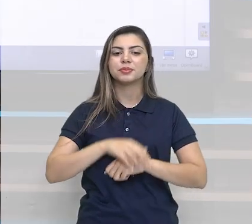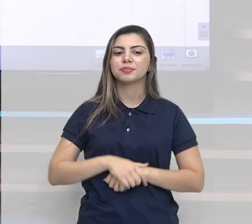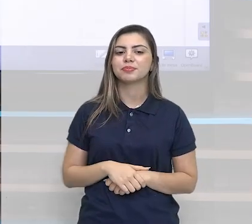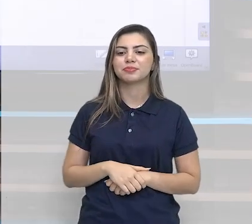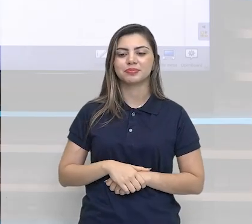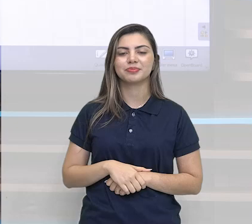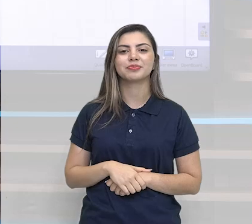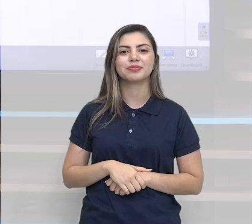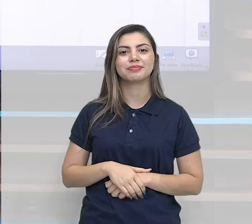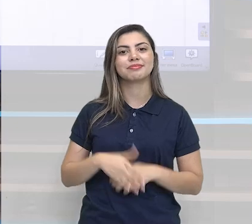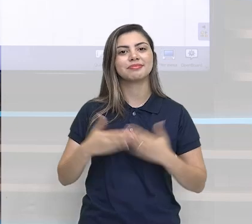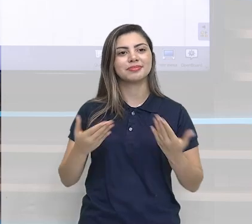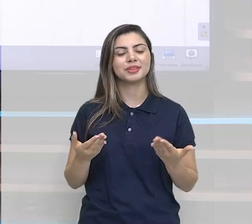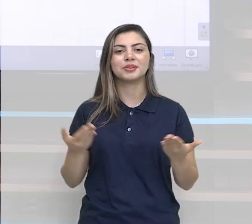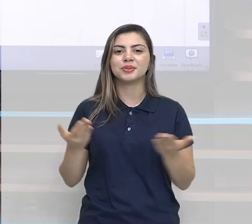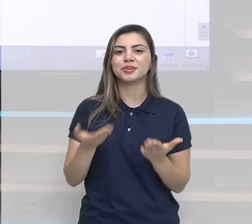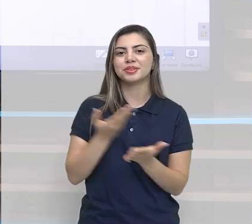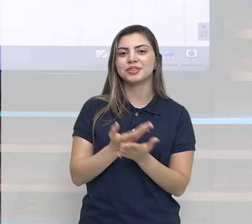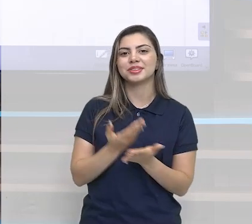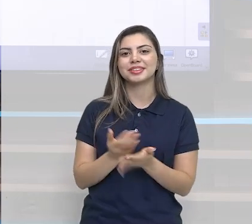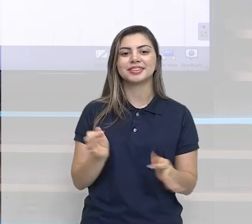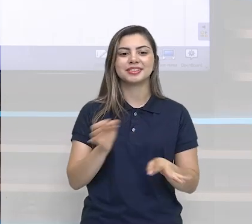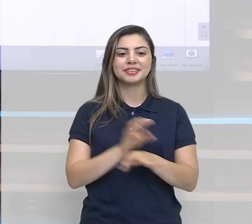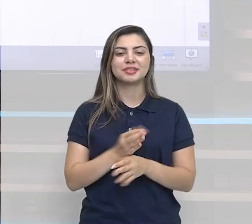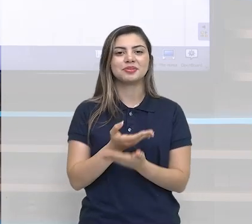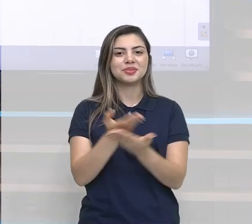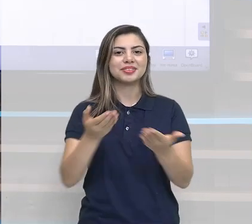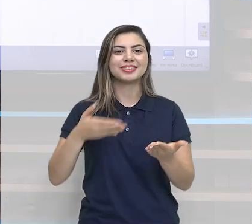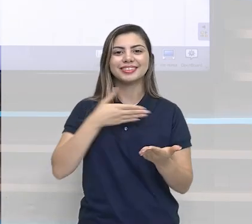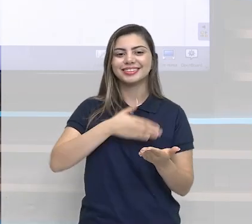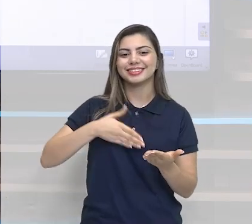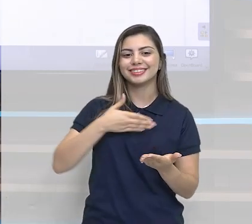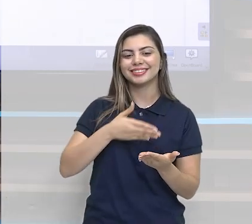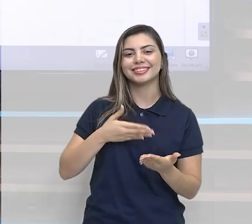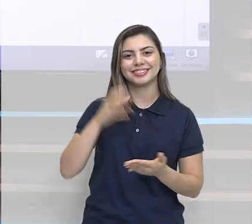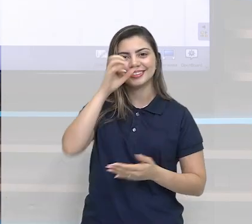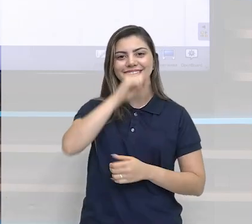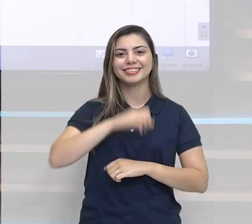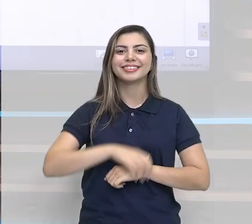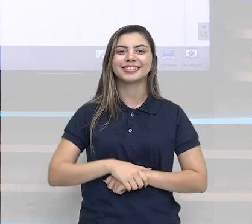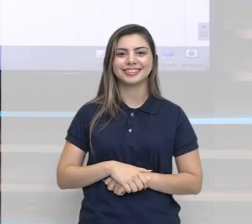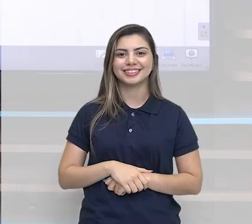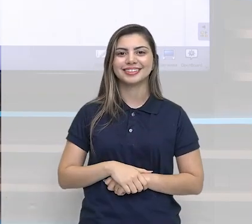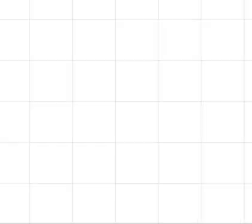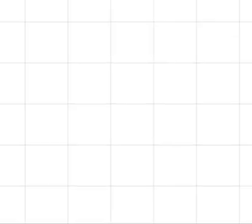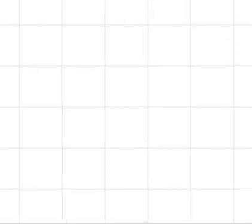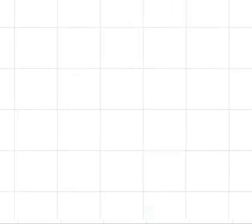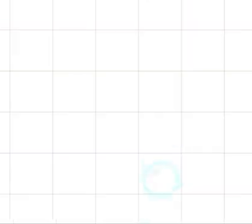Então, finalizamos aqui a nossa aula. Espero que você tenha gostado e aprendido.